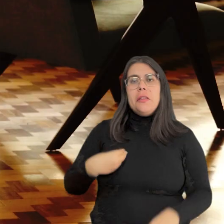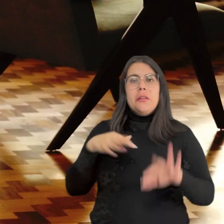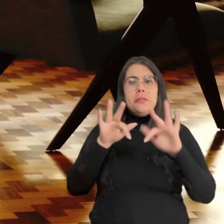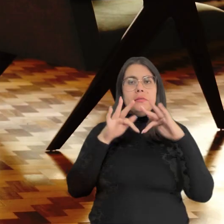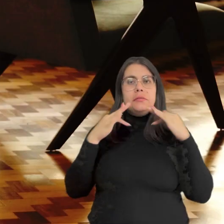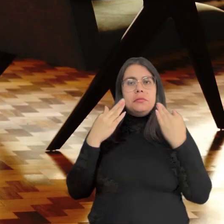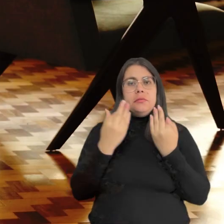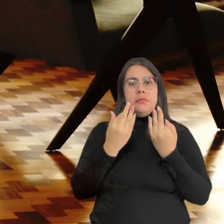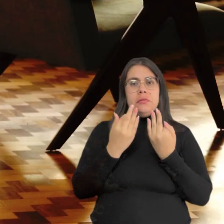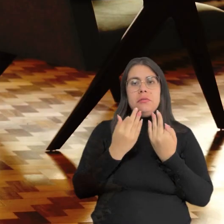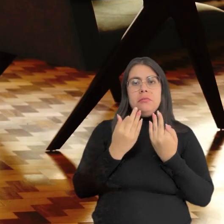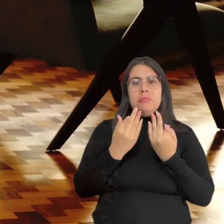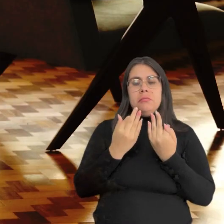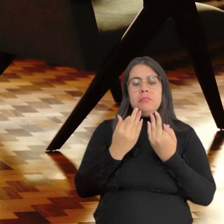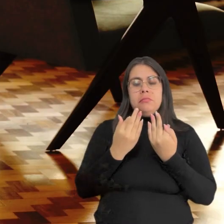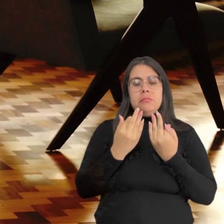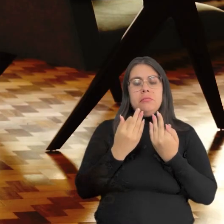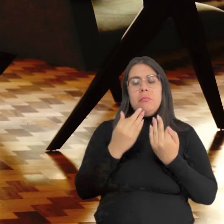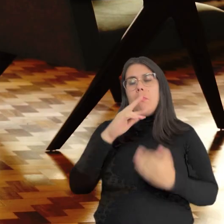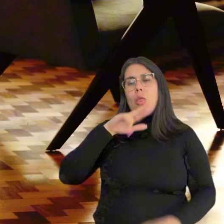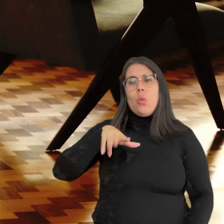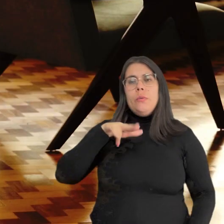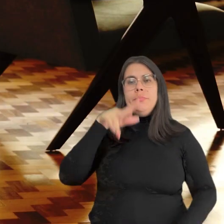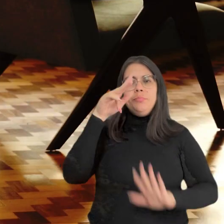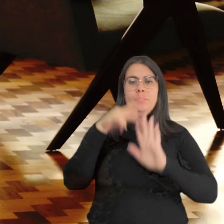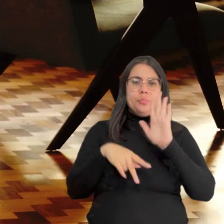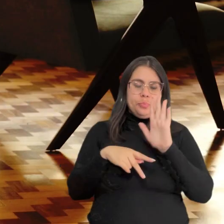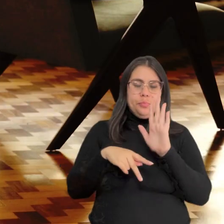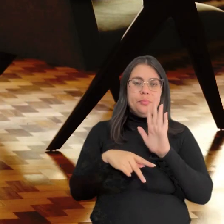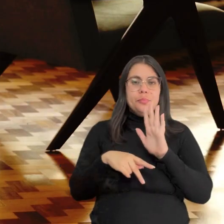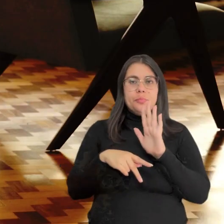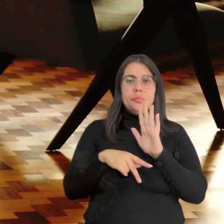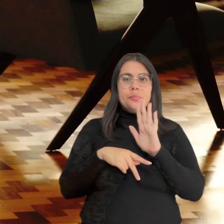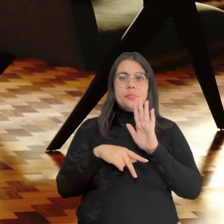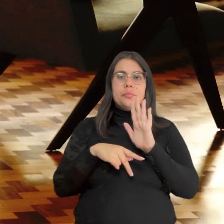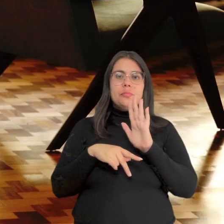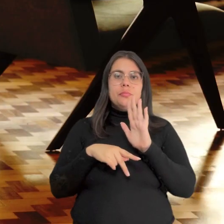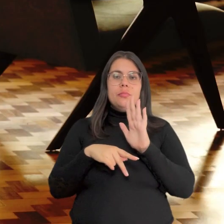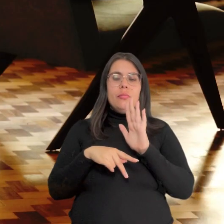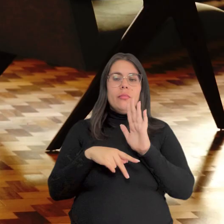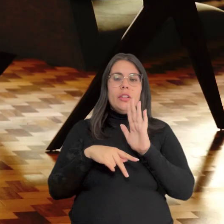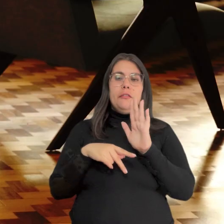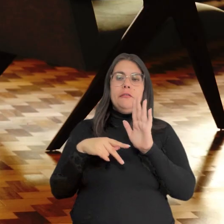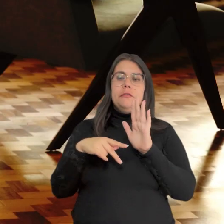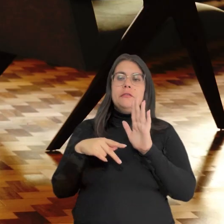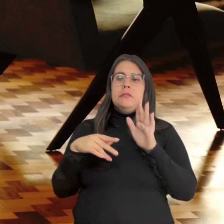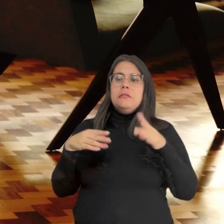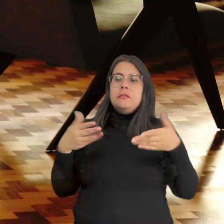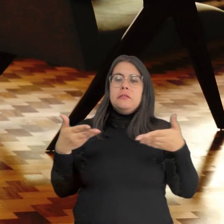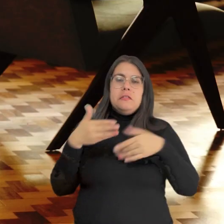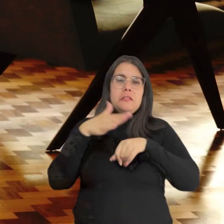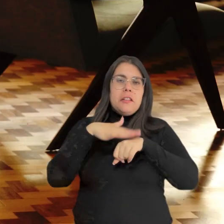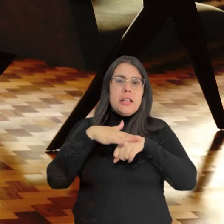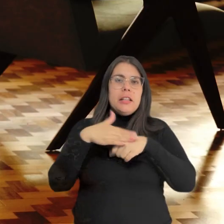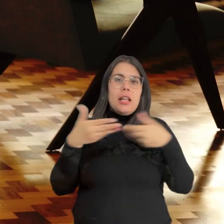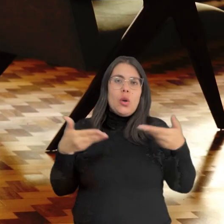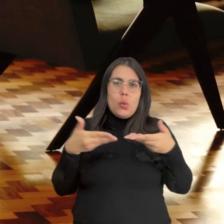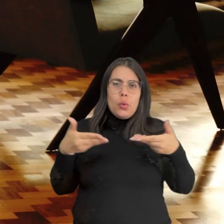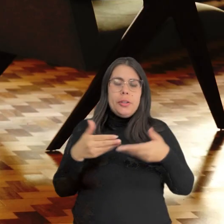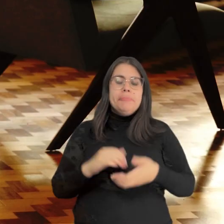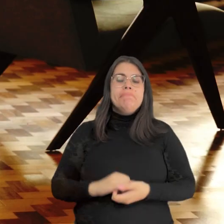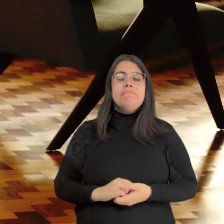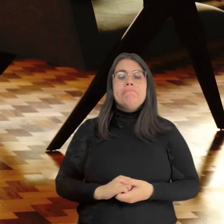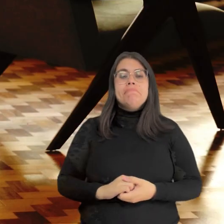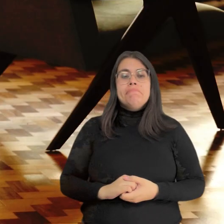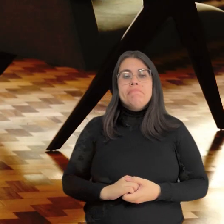Rino, feita mais recentemente. E essa edícula a gente